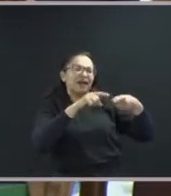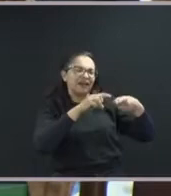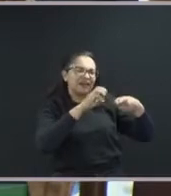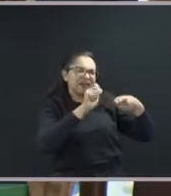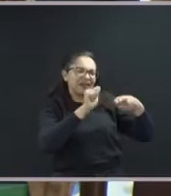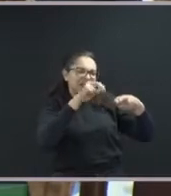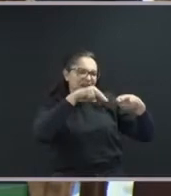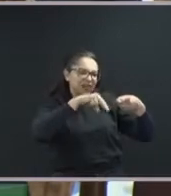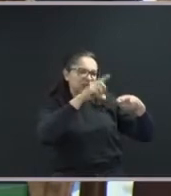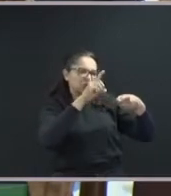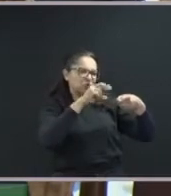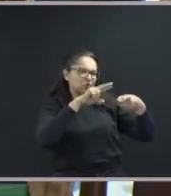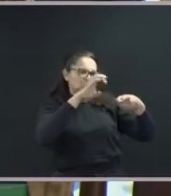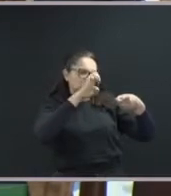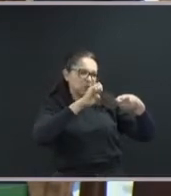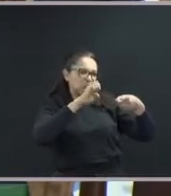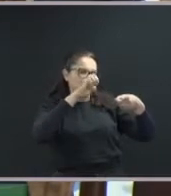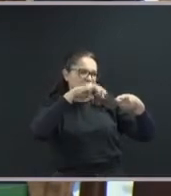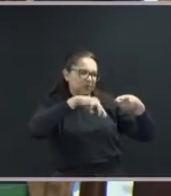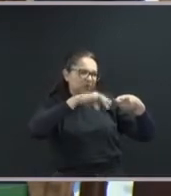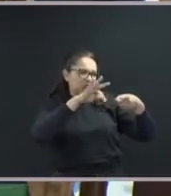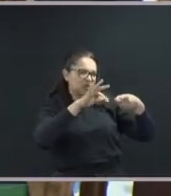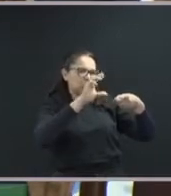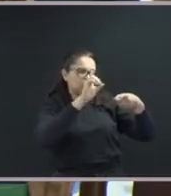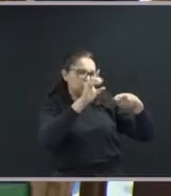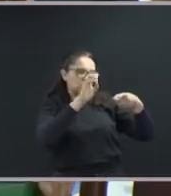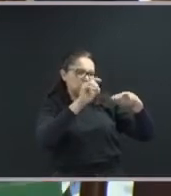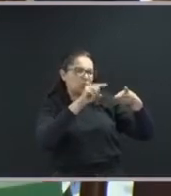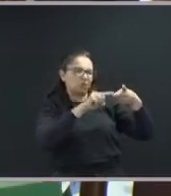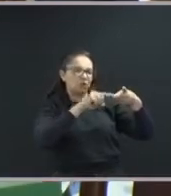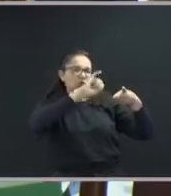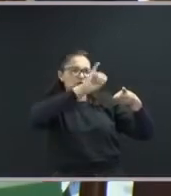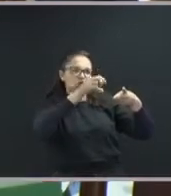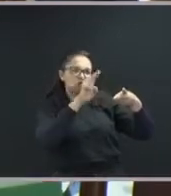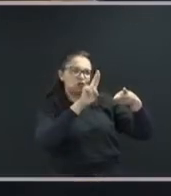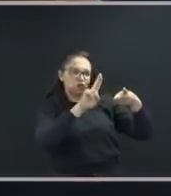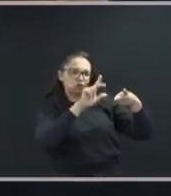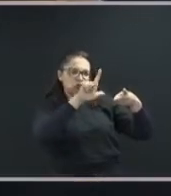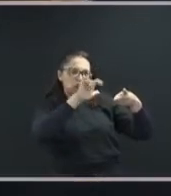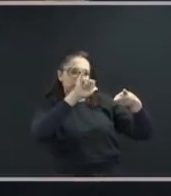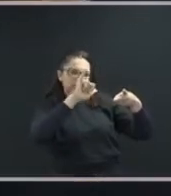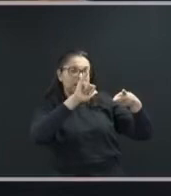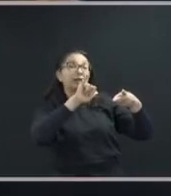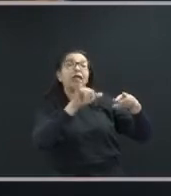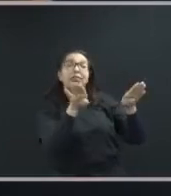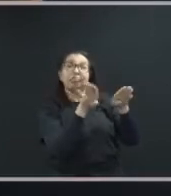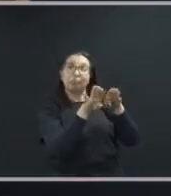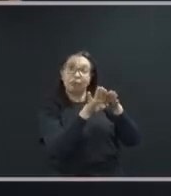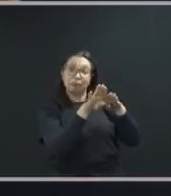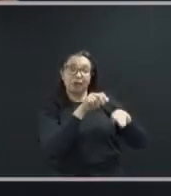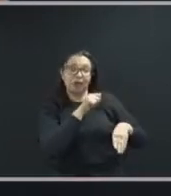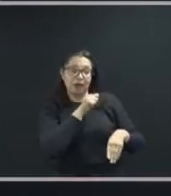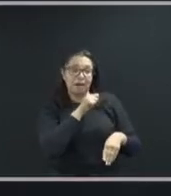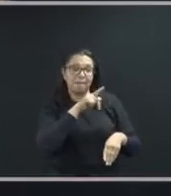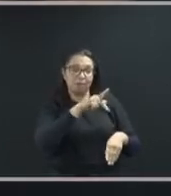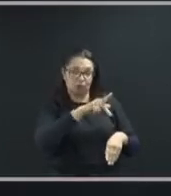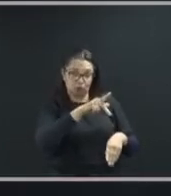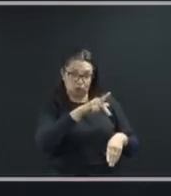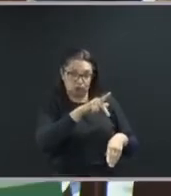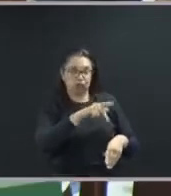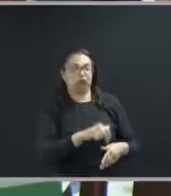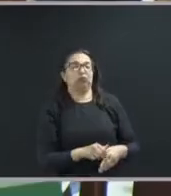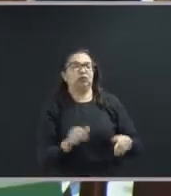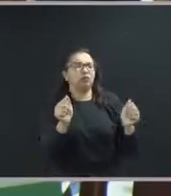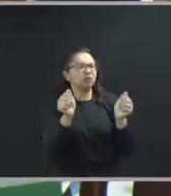meus companheiros na prisão, os quais distinguiram-se entre os apóstolos e foram antes de mim em Cristo. Tá, olha, eles